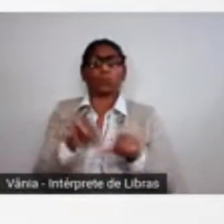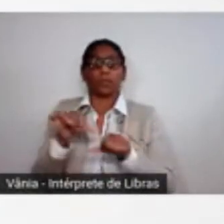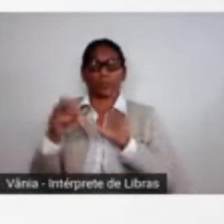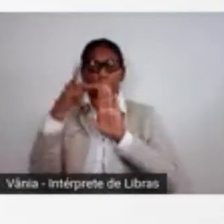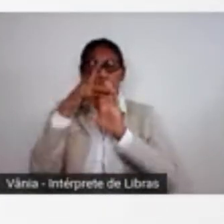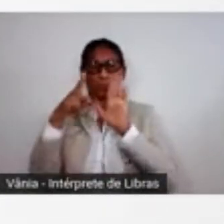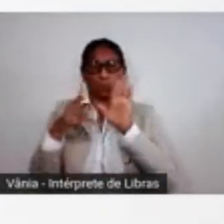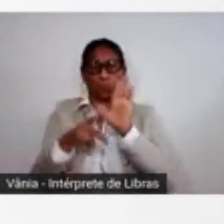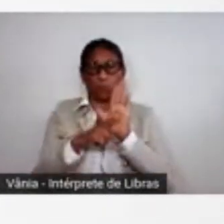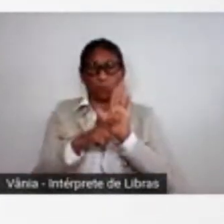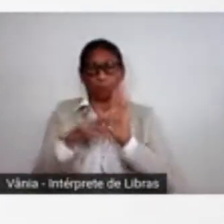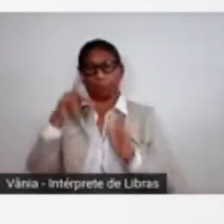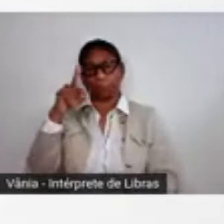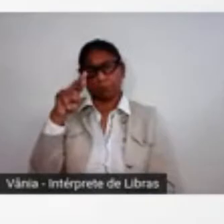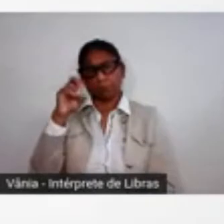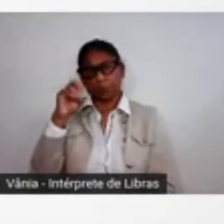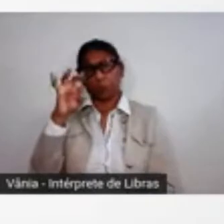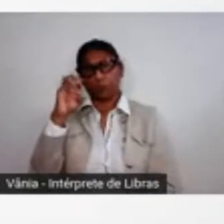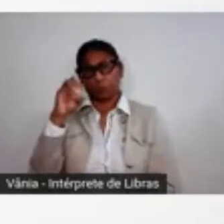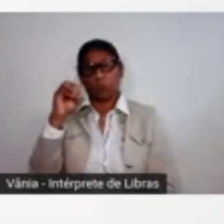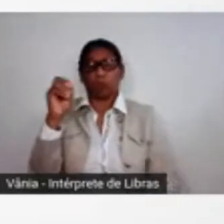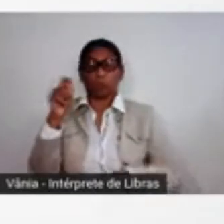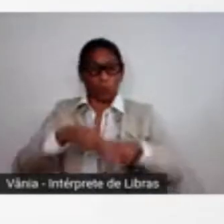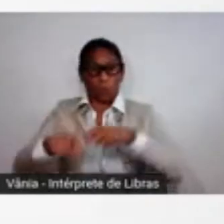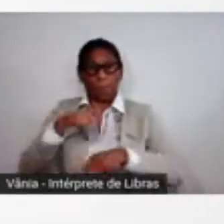protocolos para o comércio